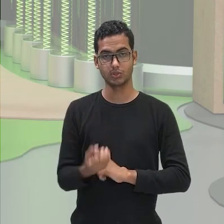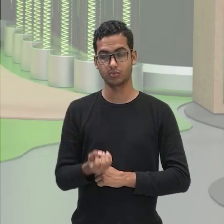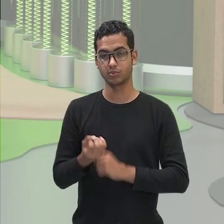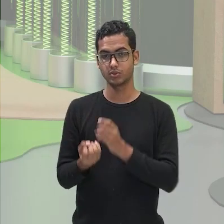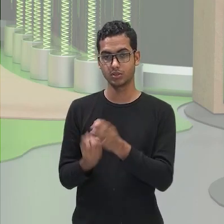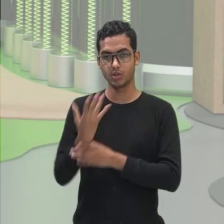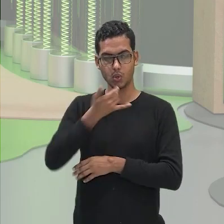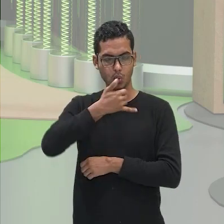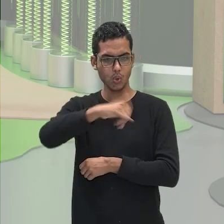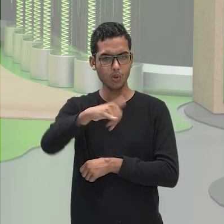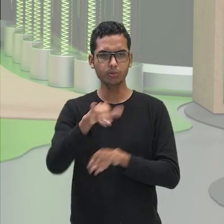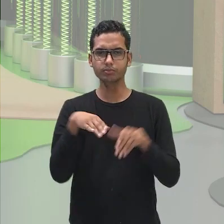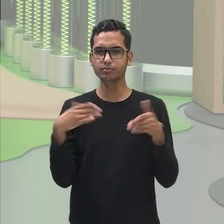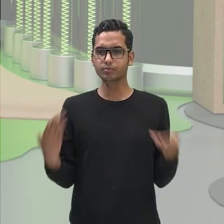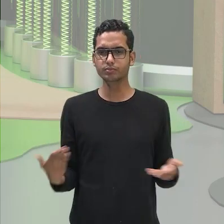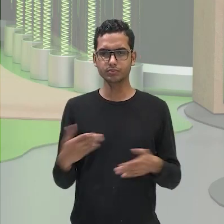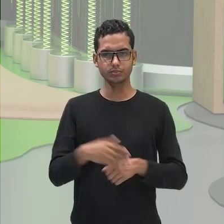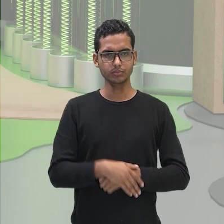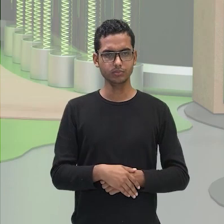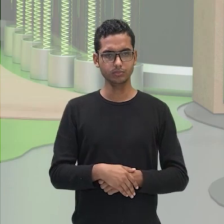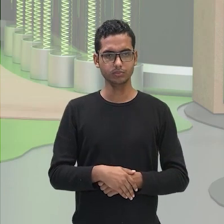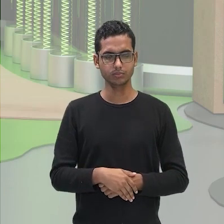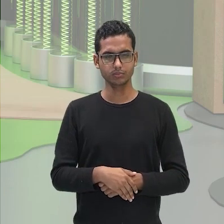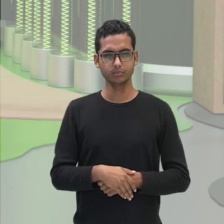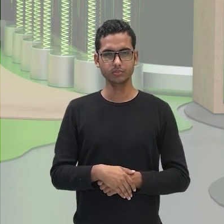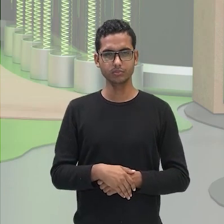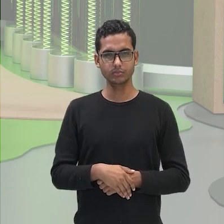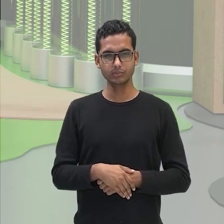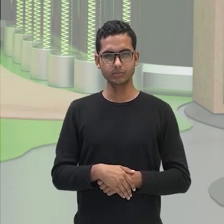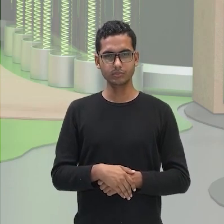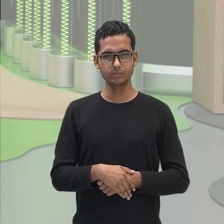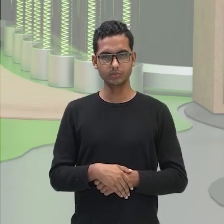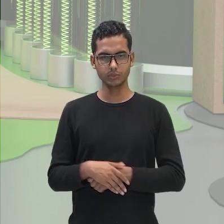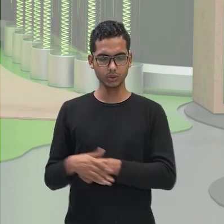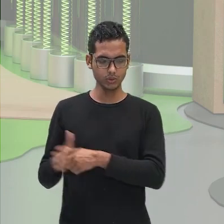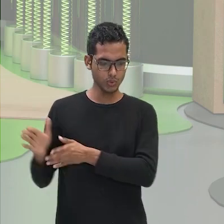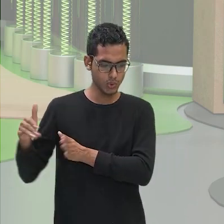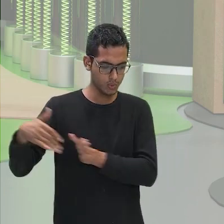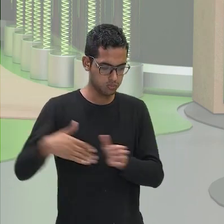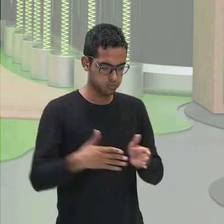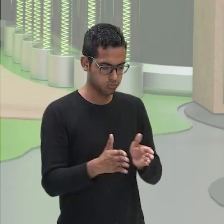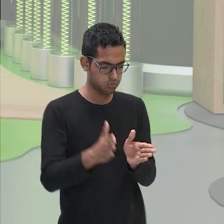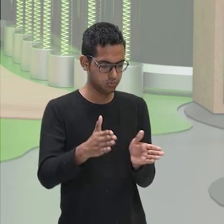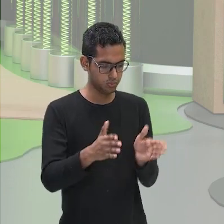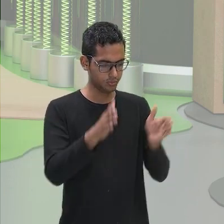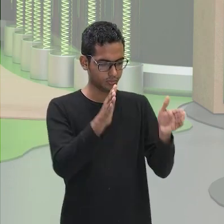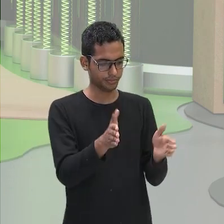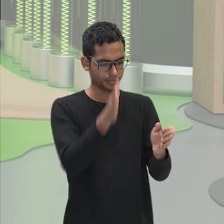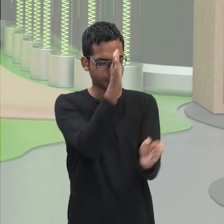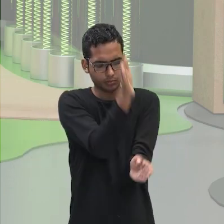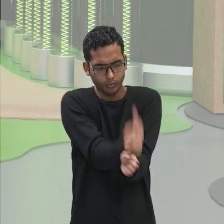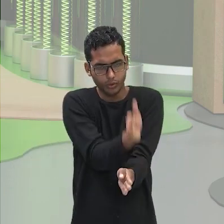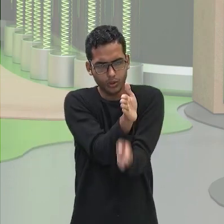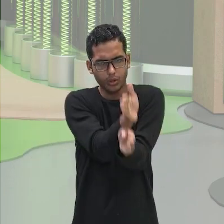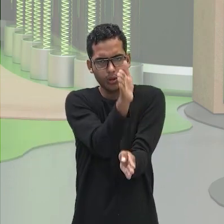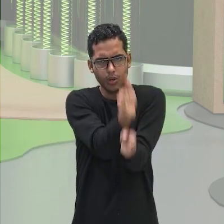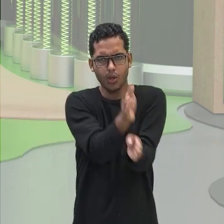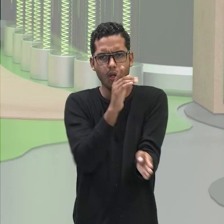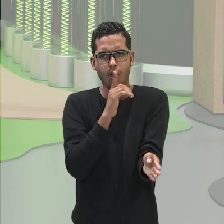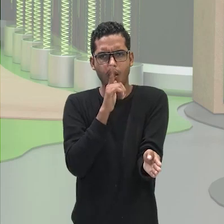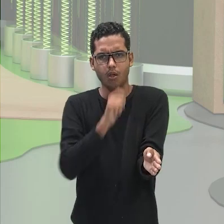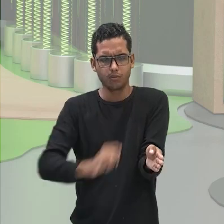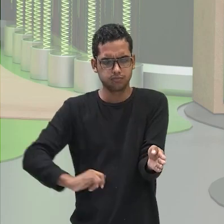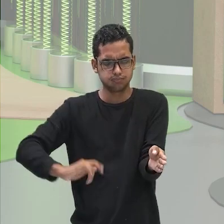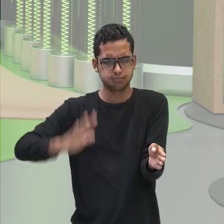essa energia, essa usina, né, de energia que foi utilizada aqui são as usinas hidrelétricas. Então é a mais comum, né, a